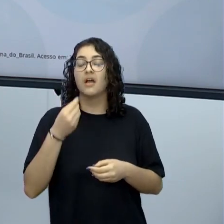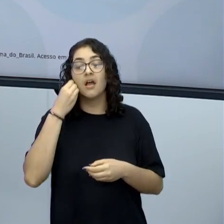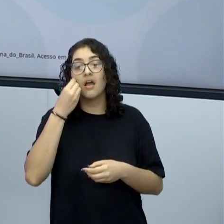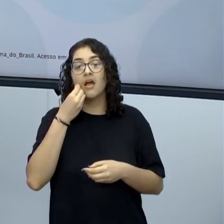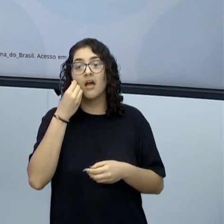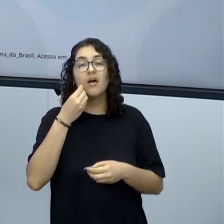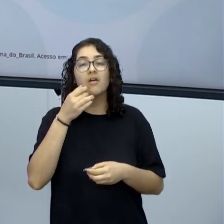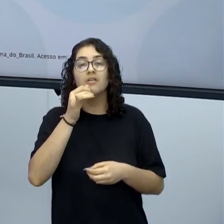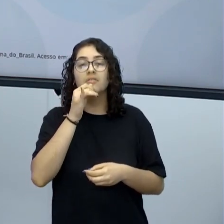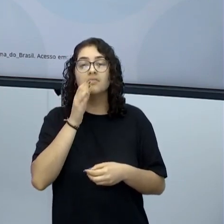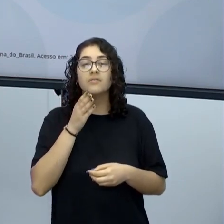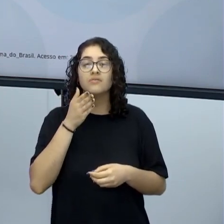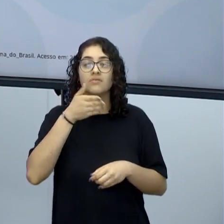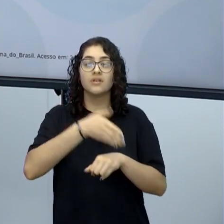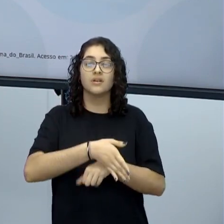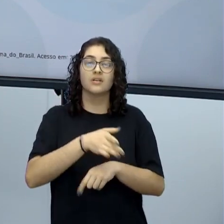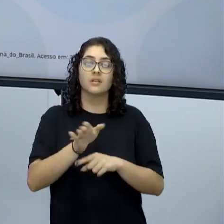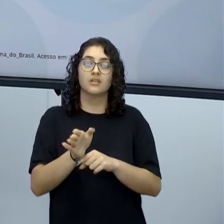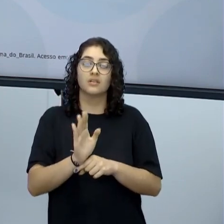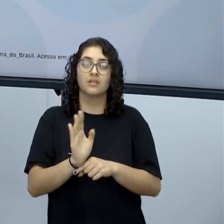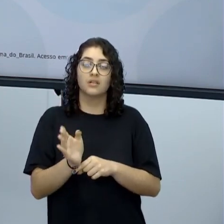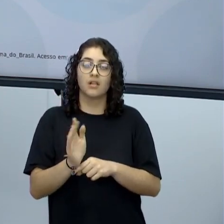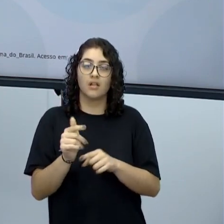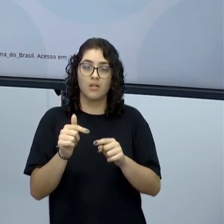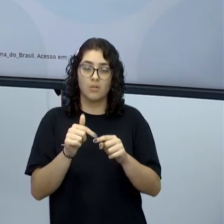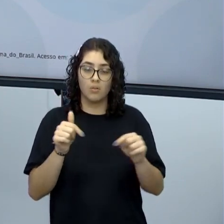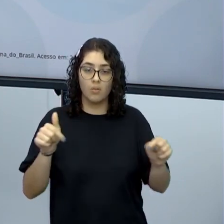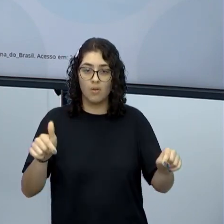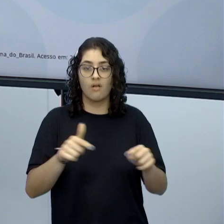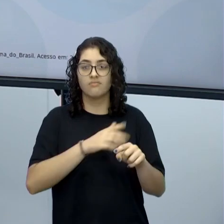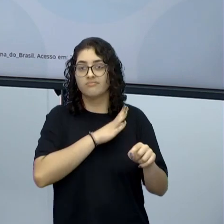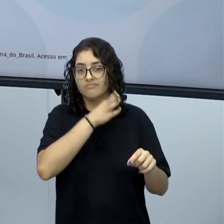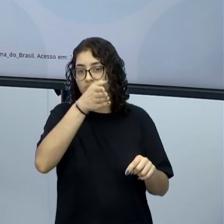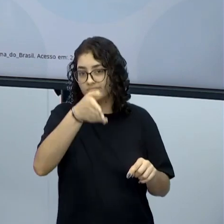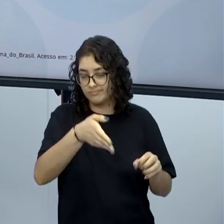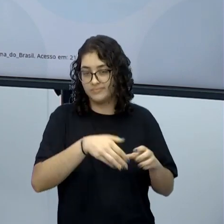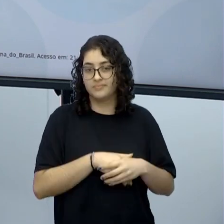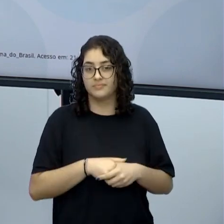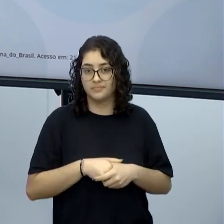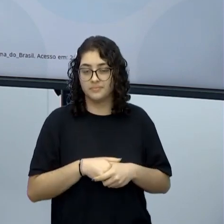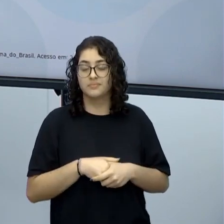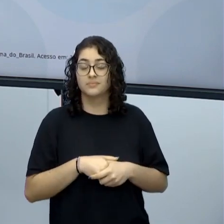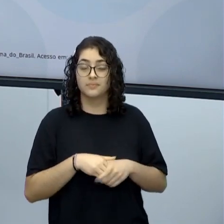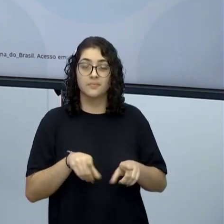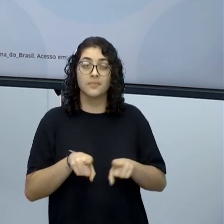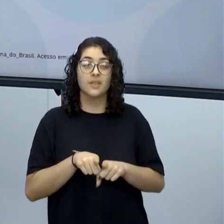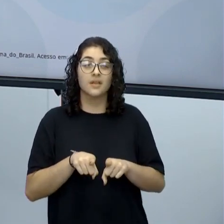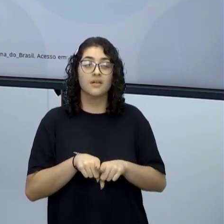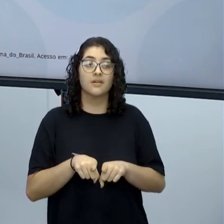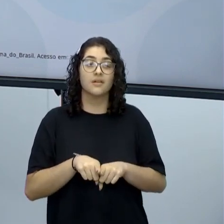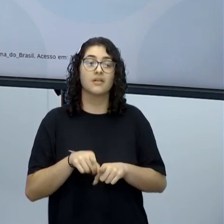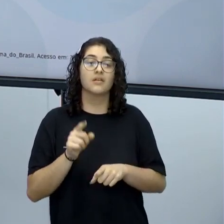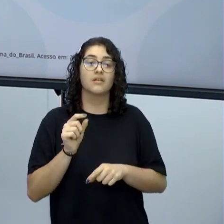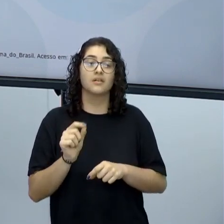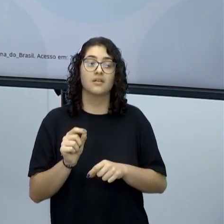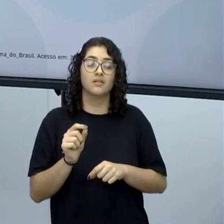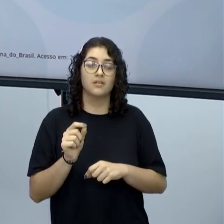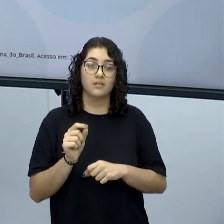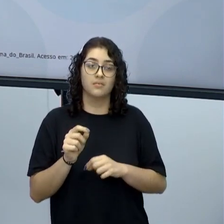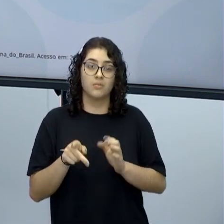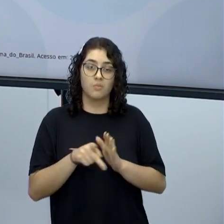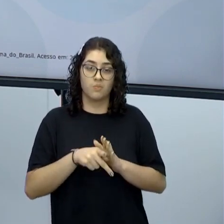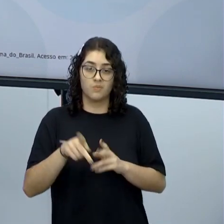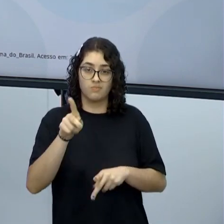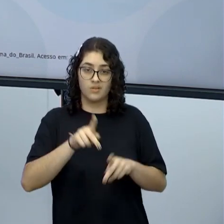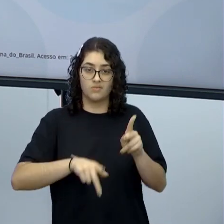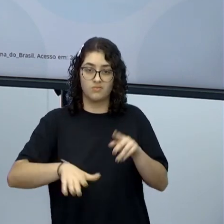experiência de você ver o cinema num espaço para ver o filme. E conta também com a pauperização do povo.